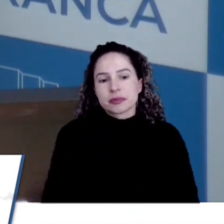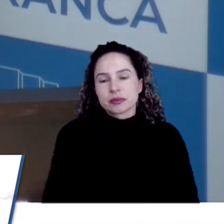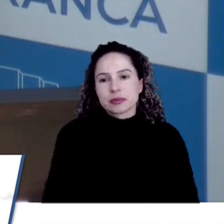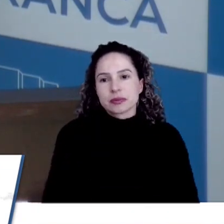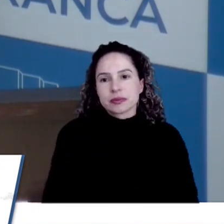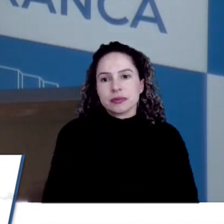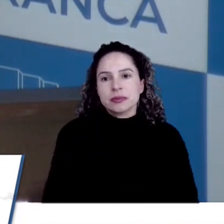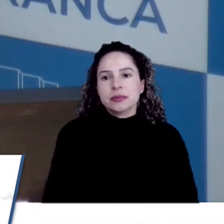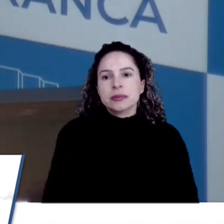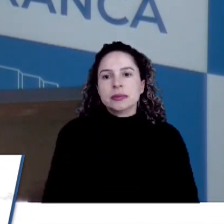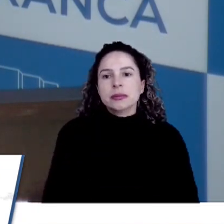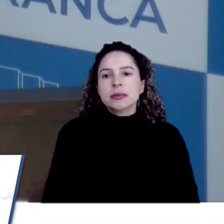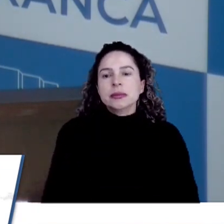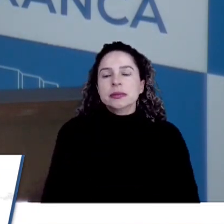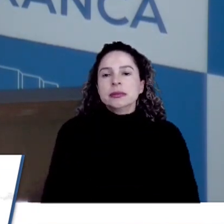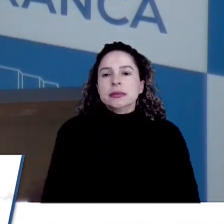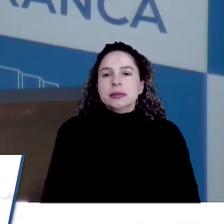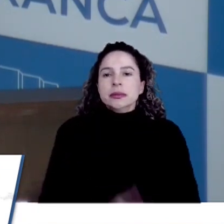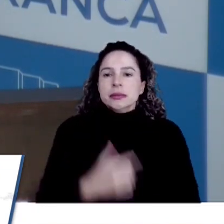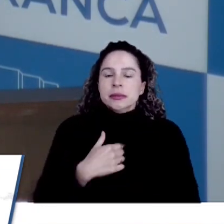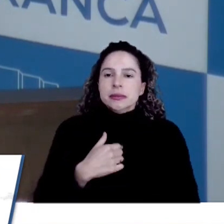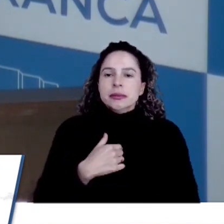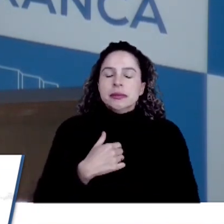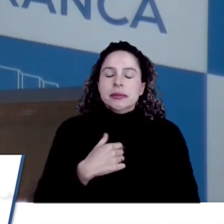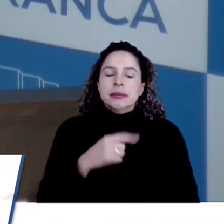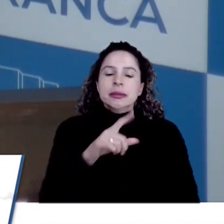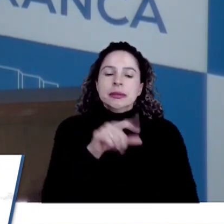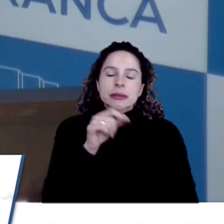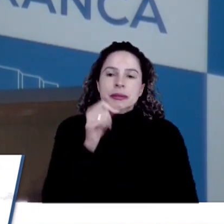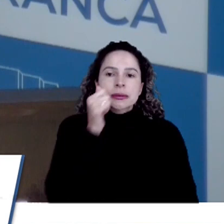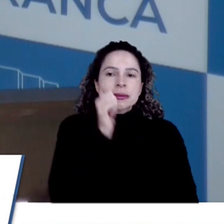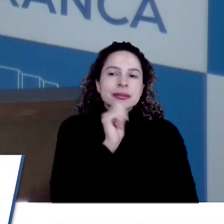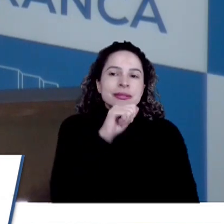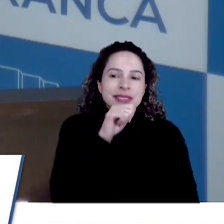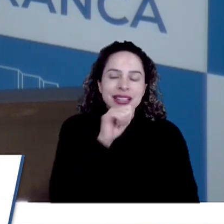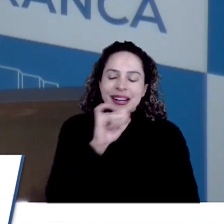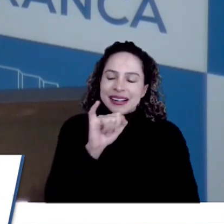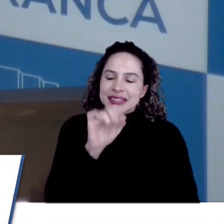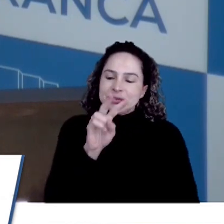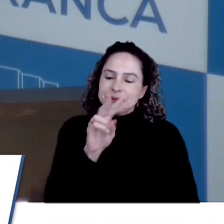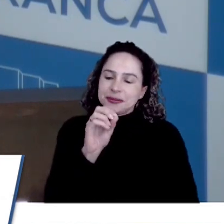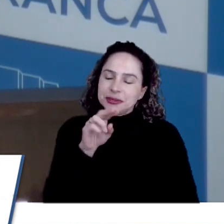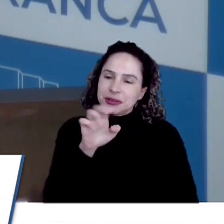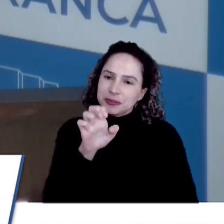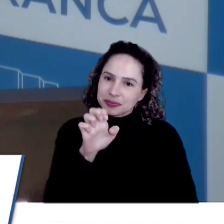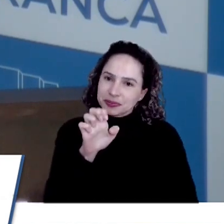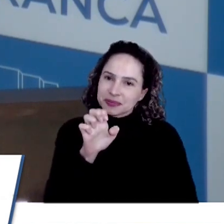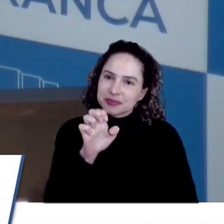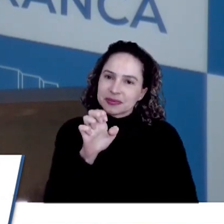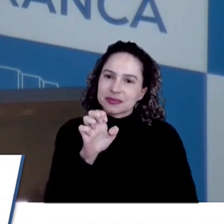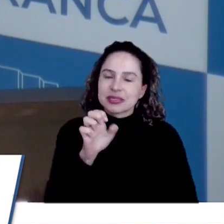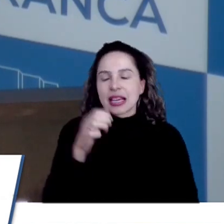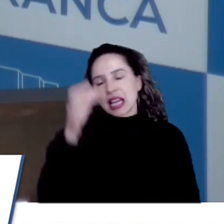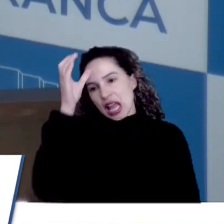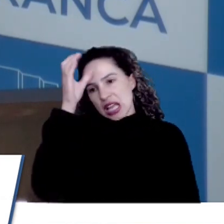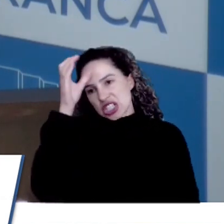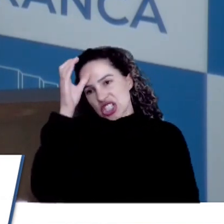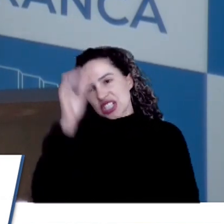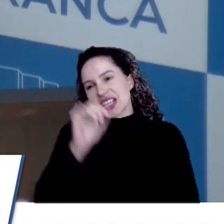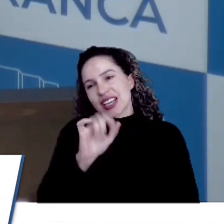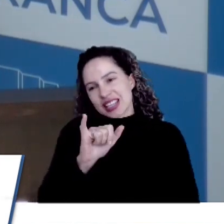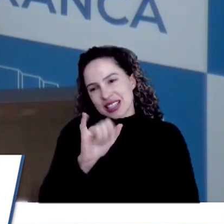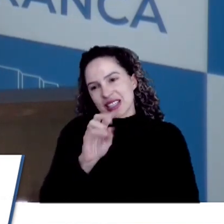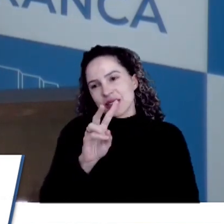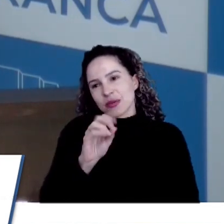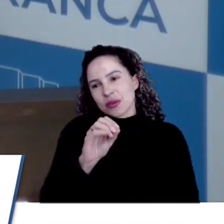essa deferência à nossa mãe Ivone, à nossa tia Ivone.